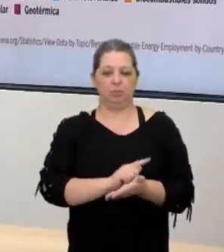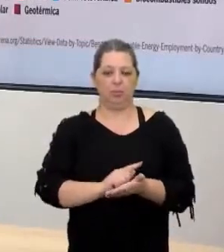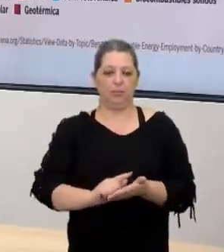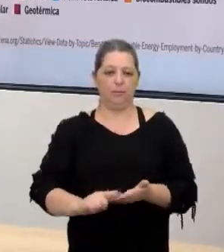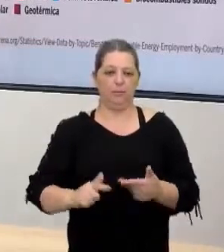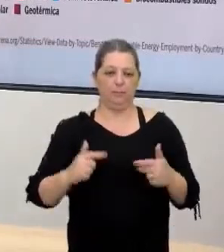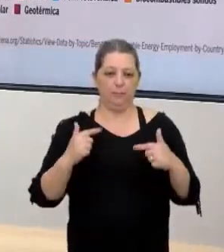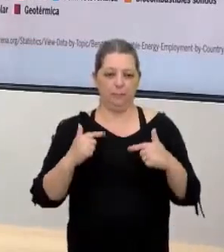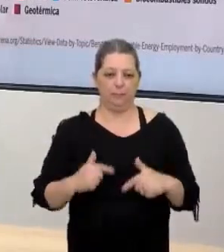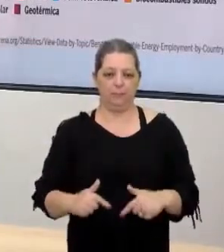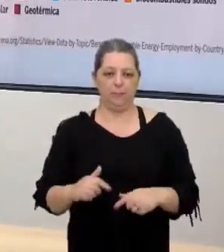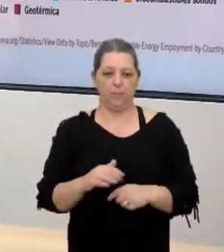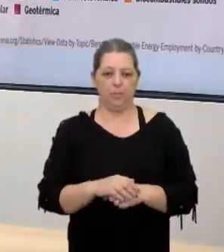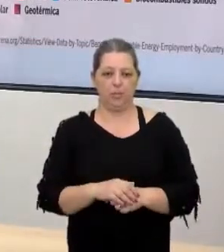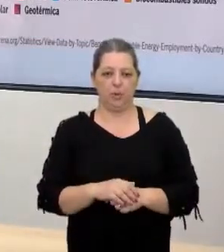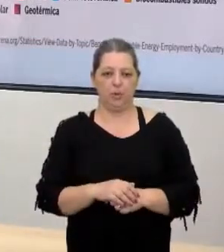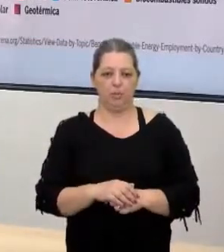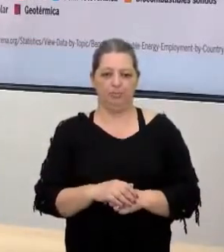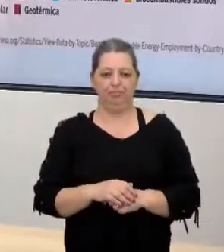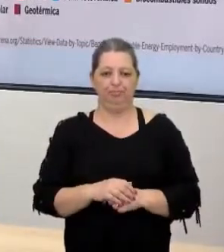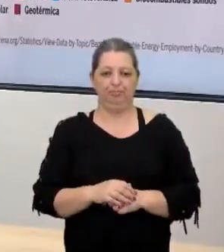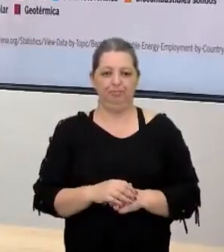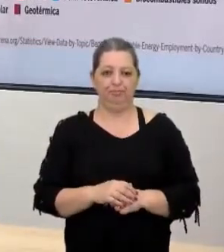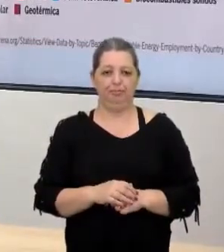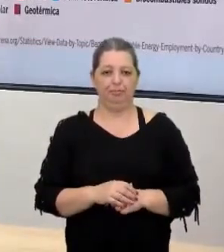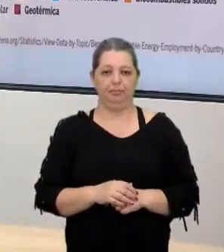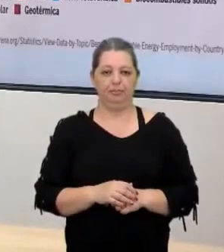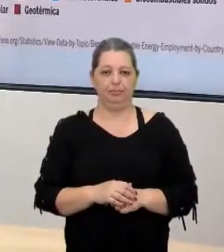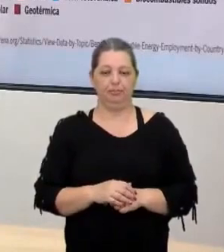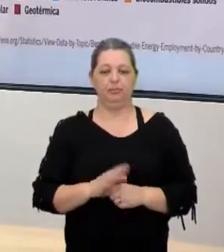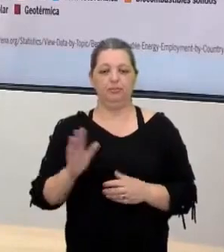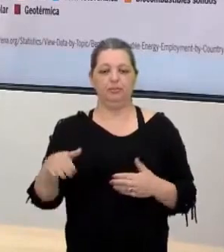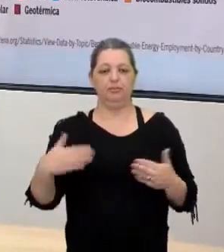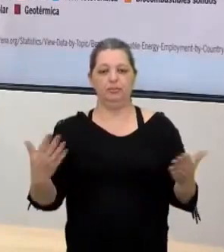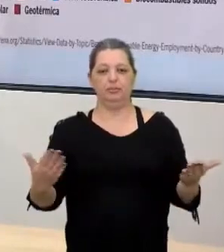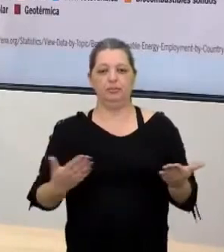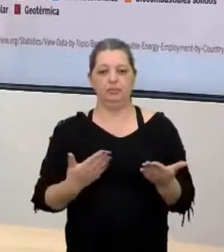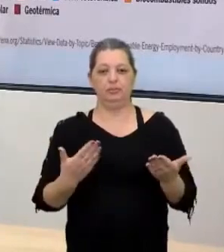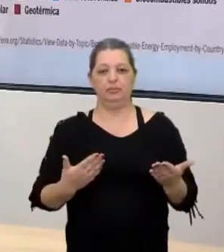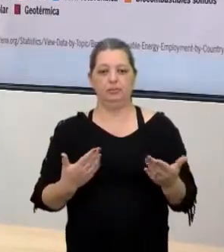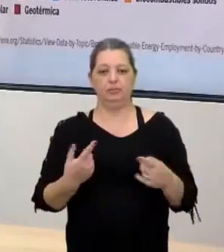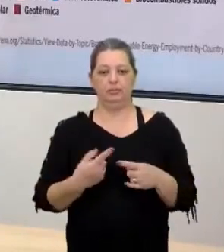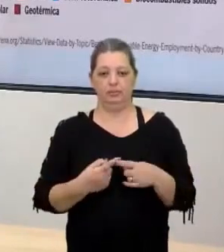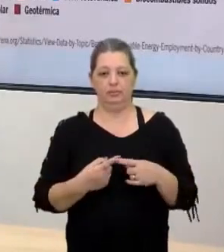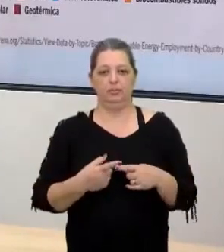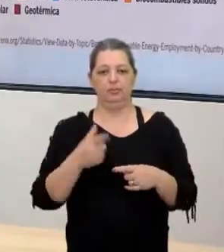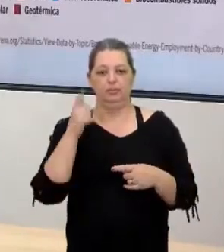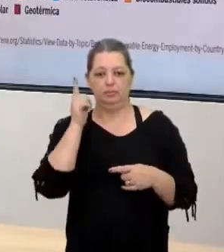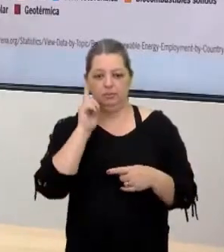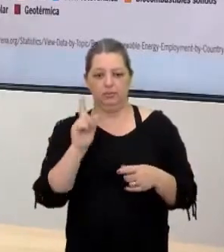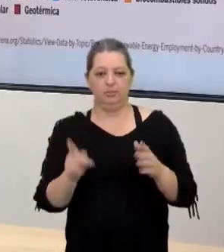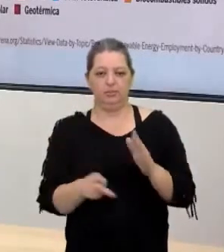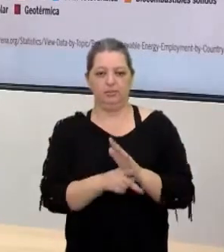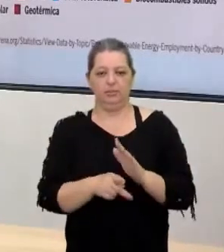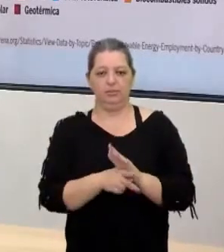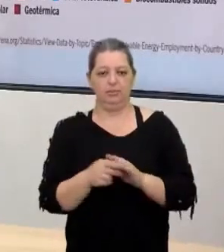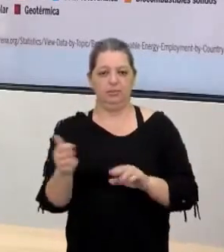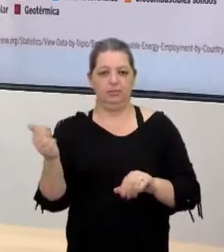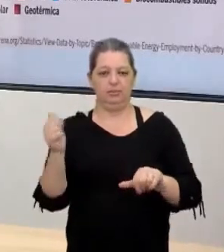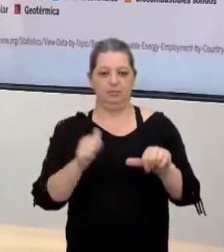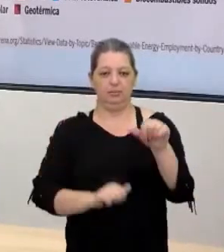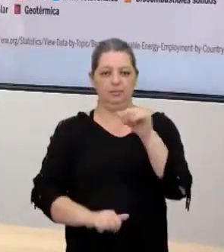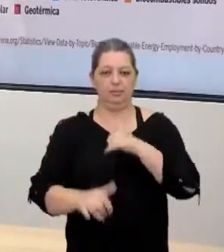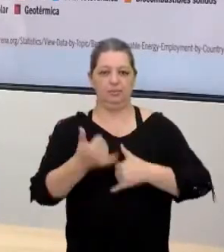elas têm alguns efeitos posteriores, né. Então, quando ela gera energia limpa, né, mas nós temos